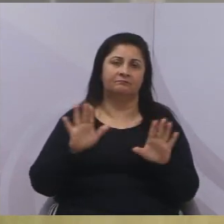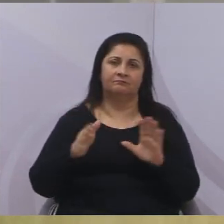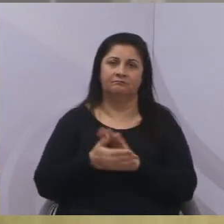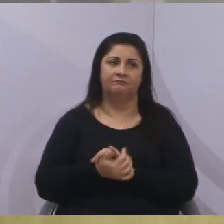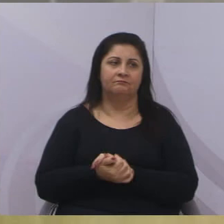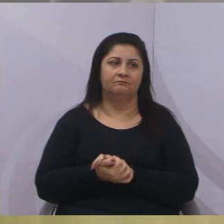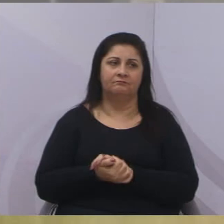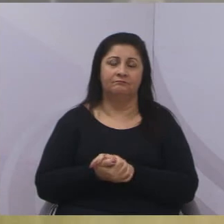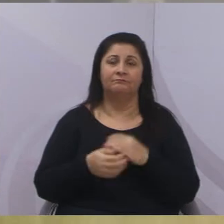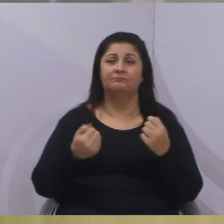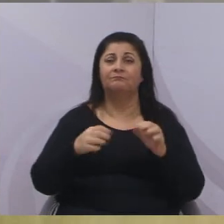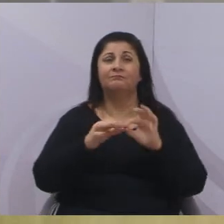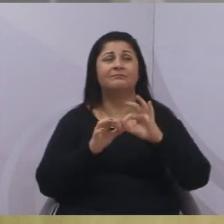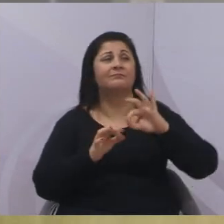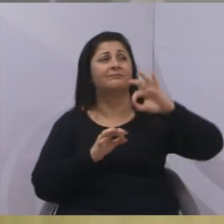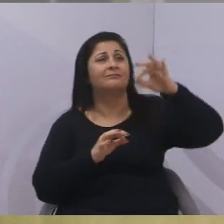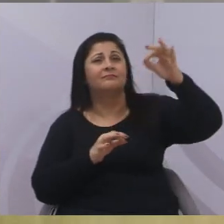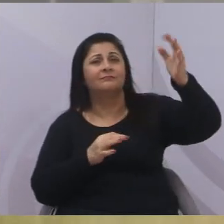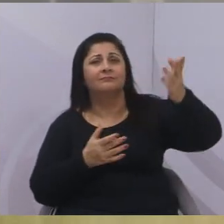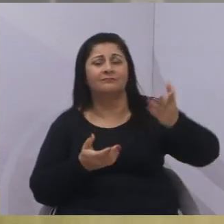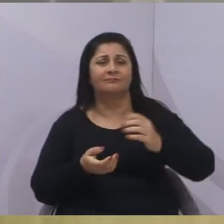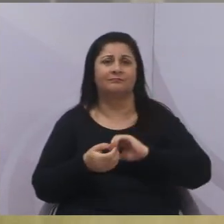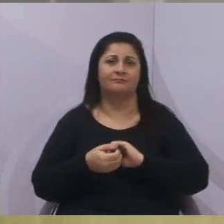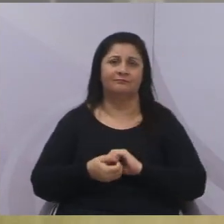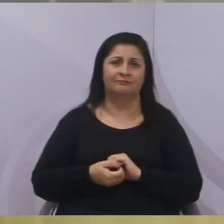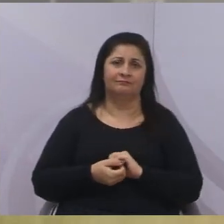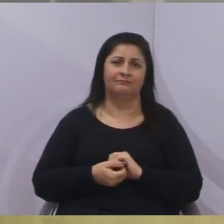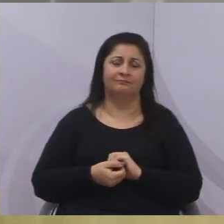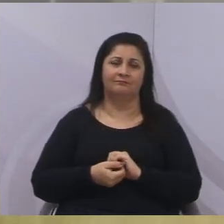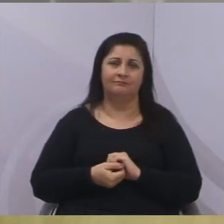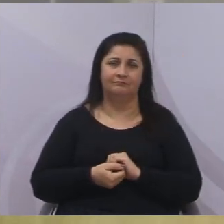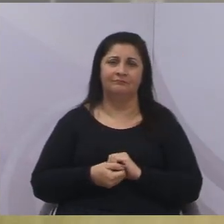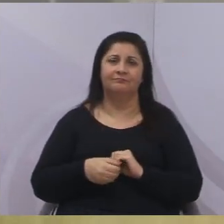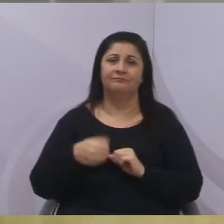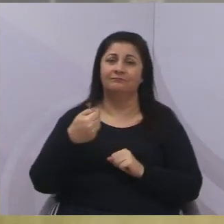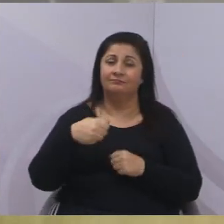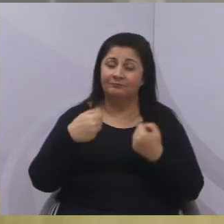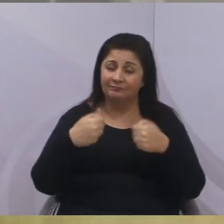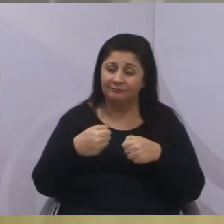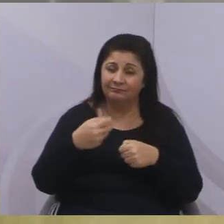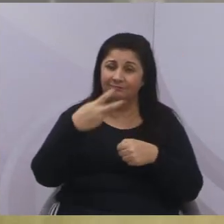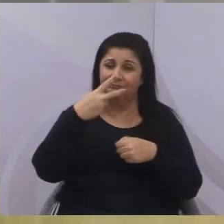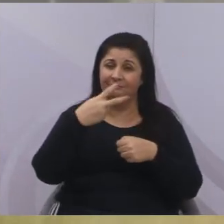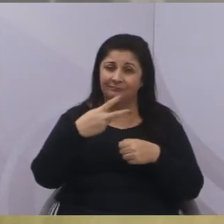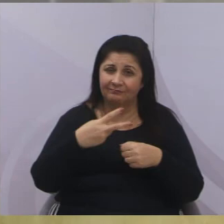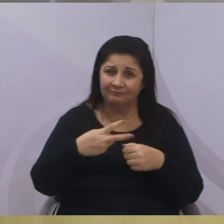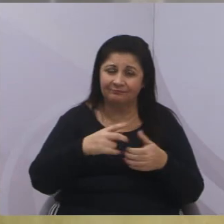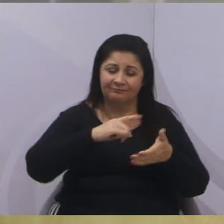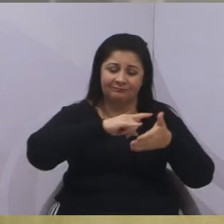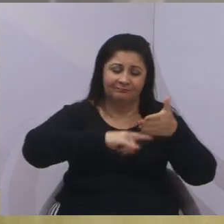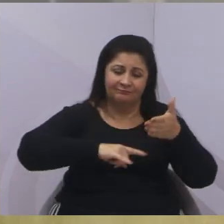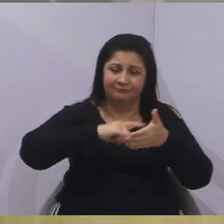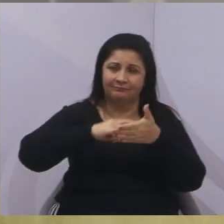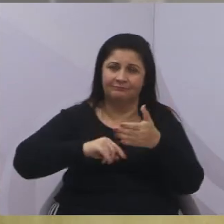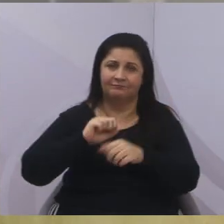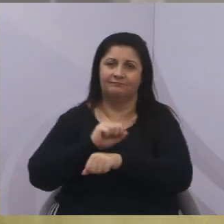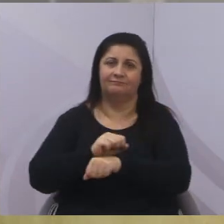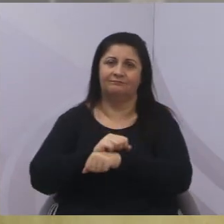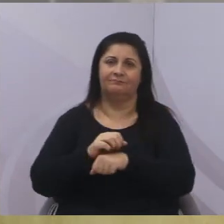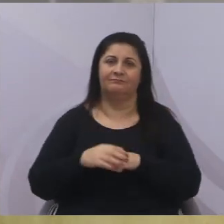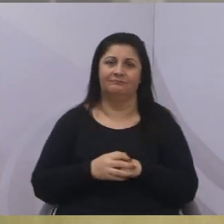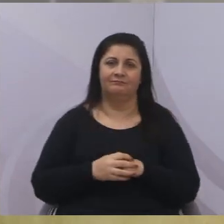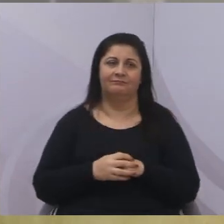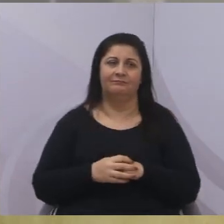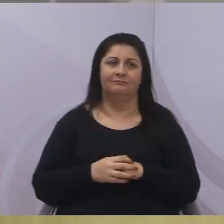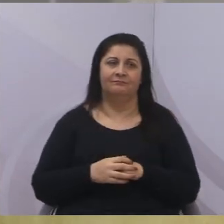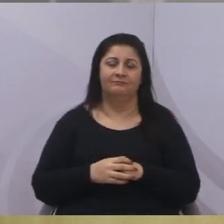preciso de médico lá no Igarapés, precisou de 2 editais para a gente conseguir captar, e tem todo aquele